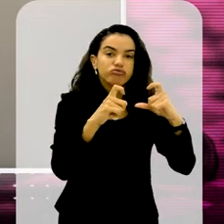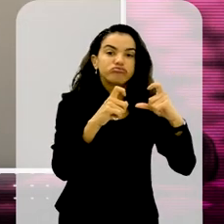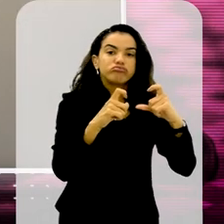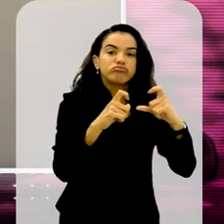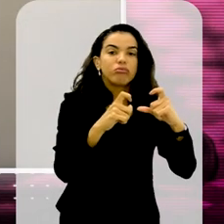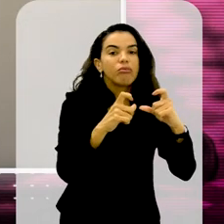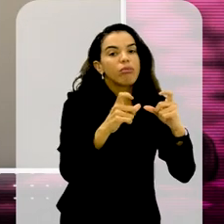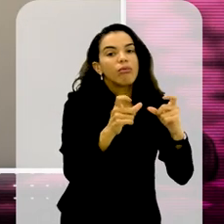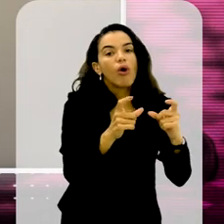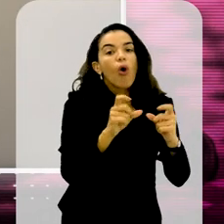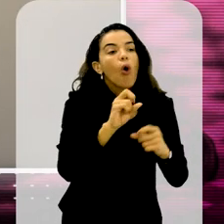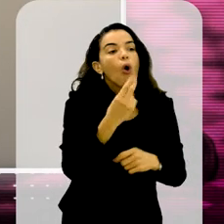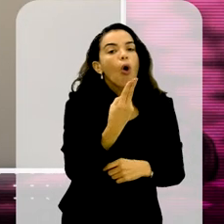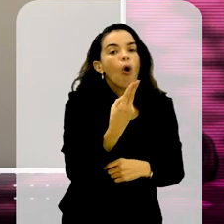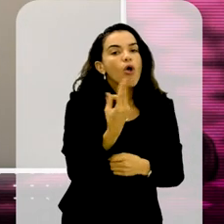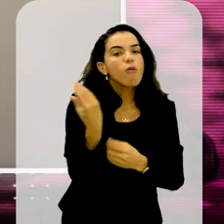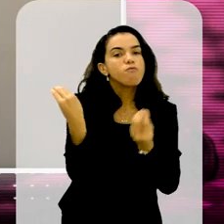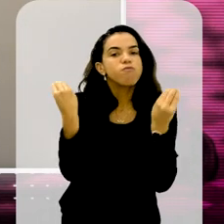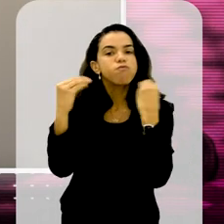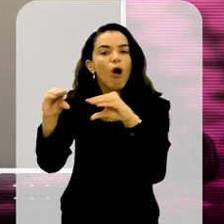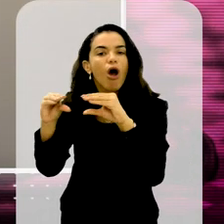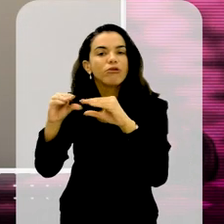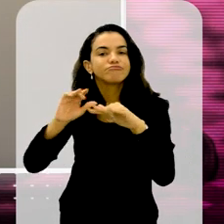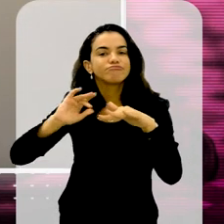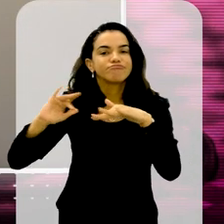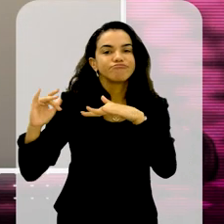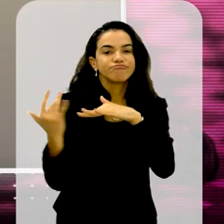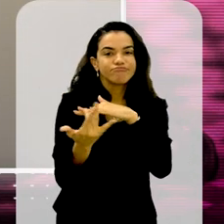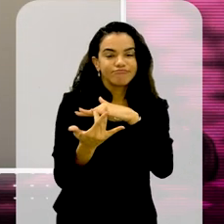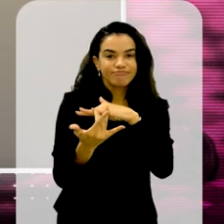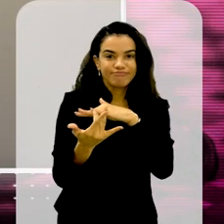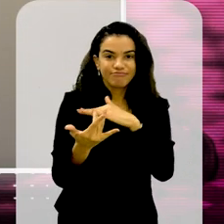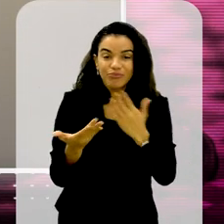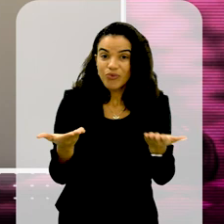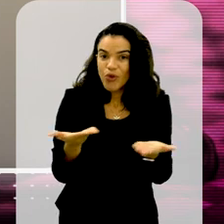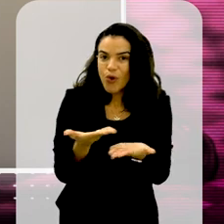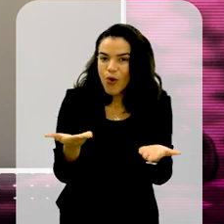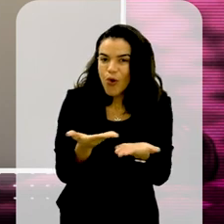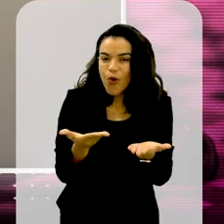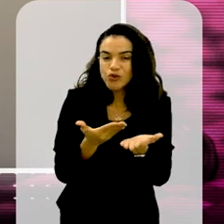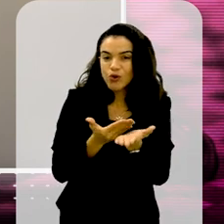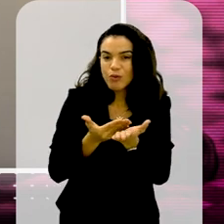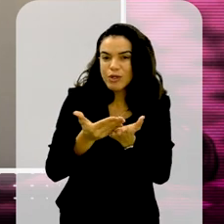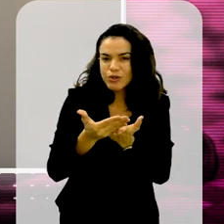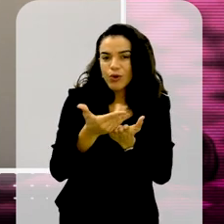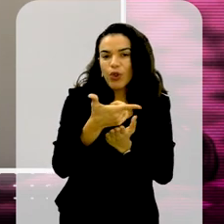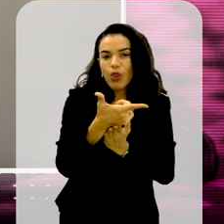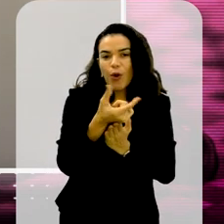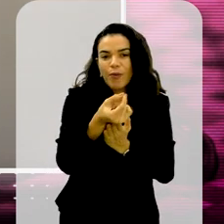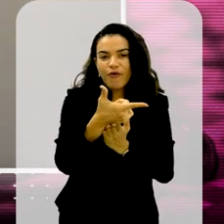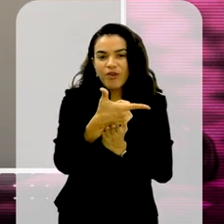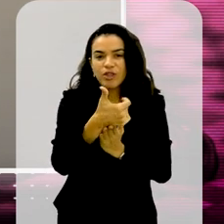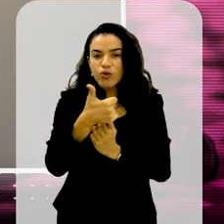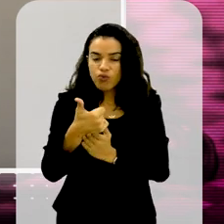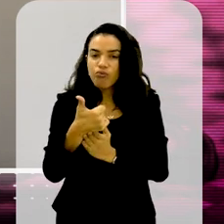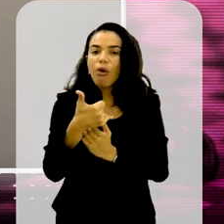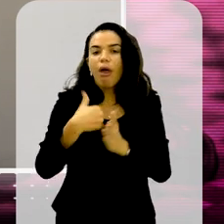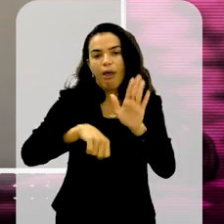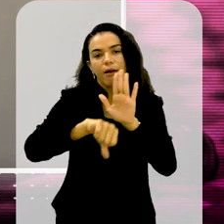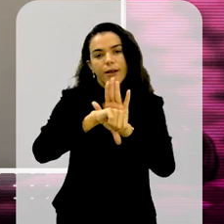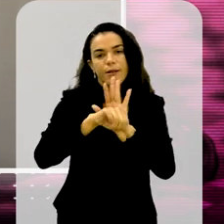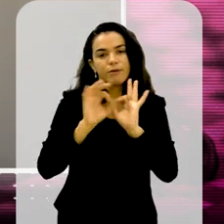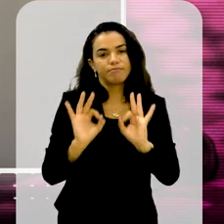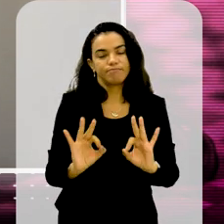Então é uma situação em que é muito importante que a gente fale que hoje, desde 2021, é criminalizado tais